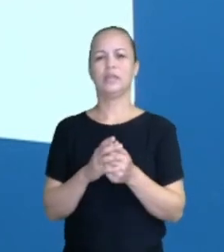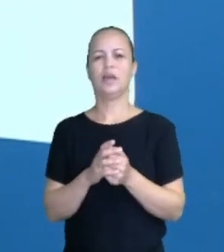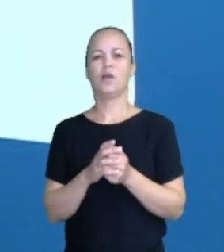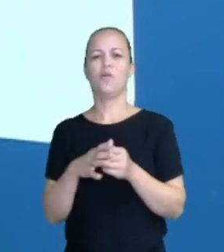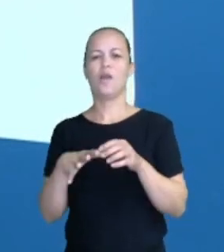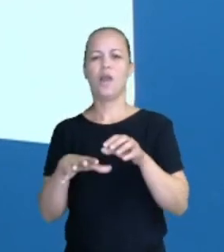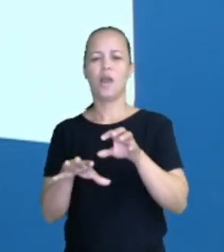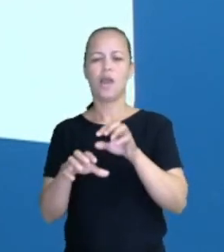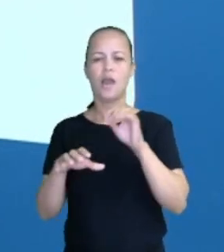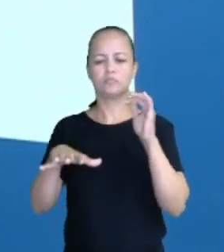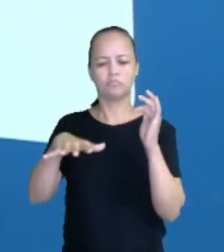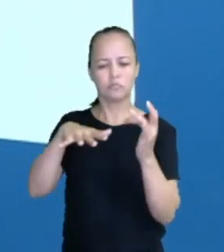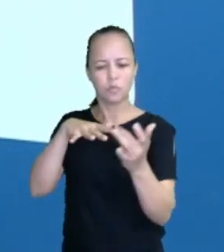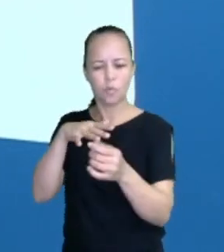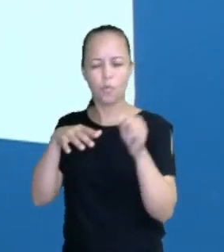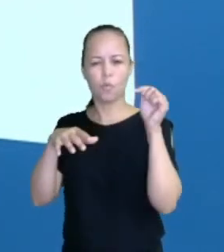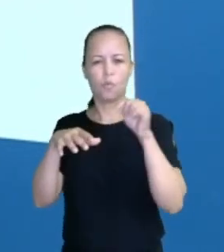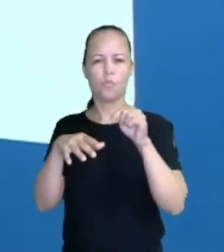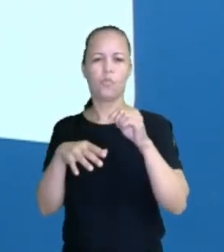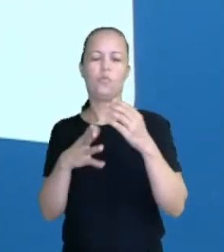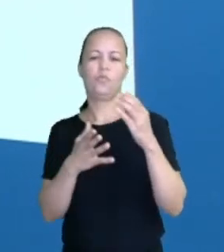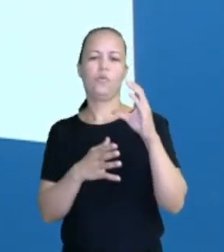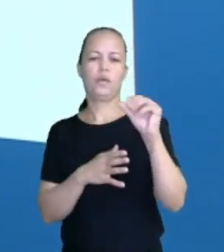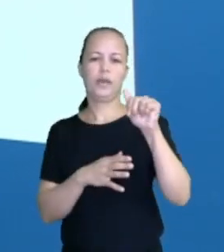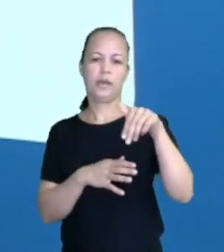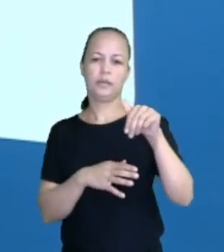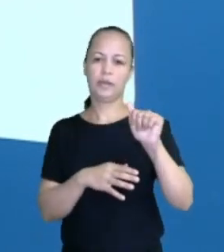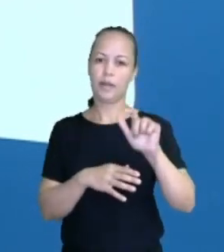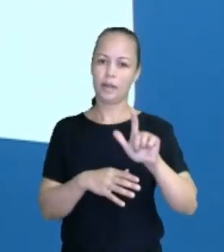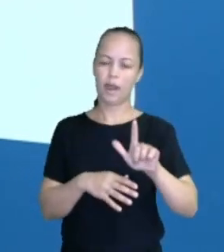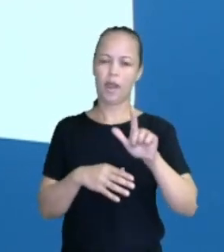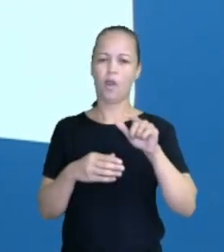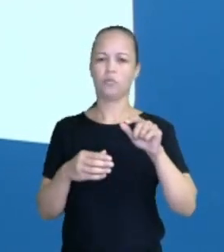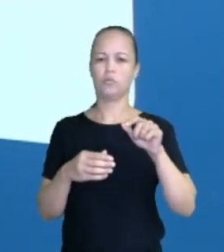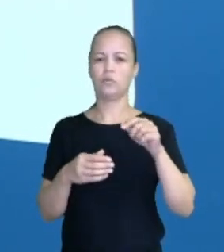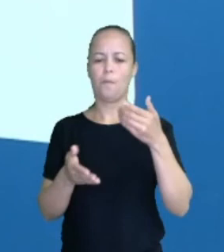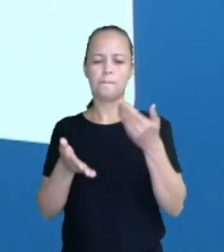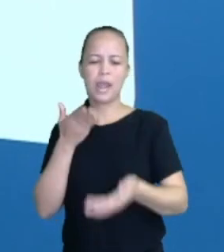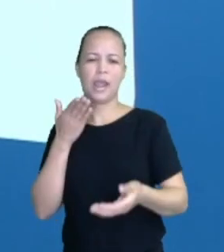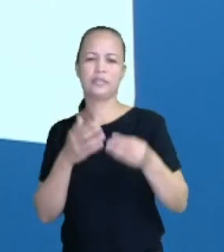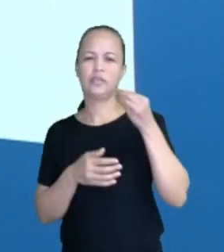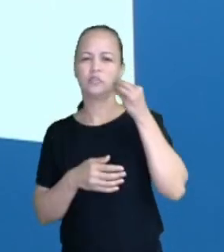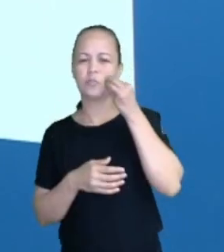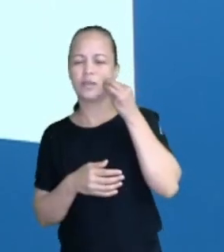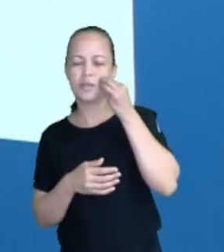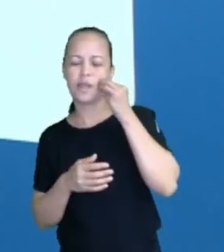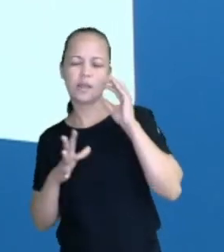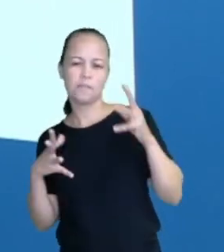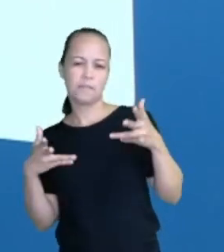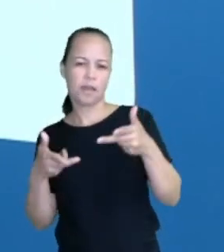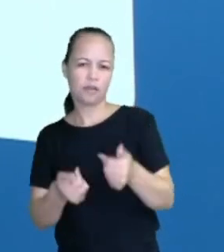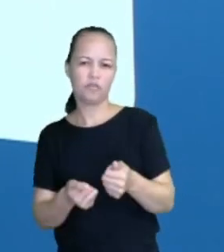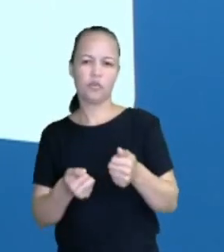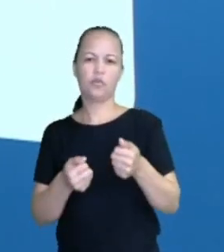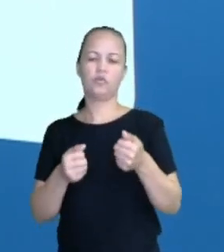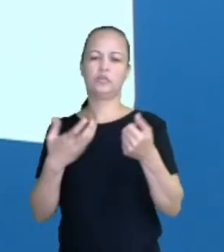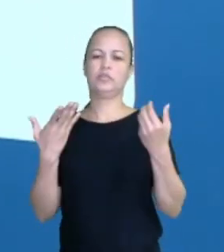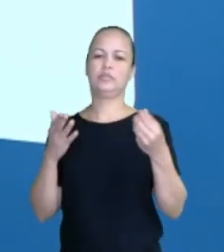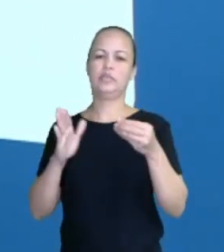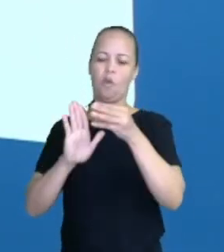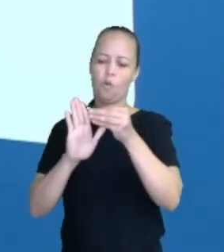o canal, não perde essa experiência maravilhosa, esses conteúdos que estão sendo passados para